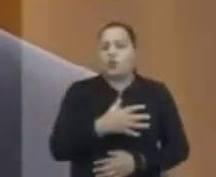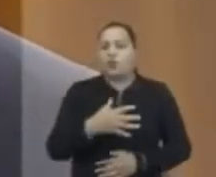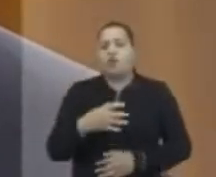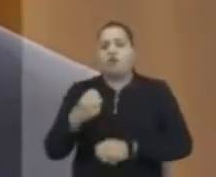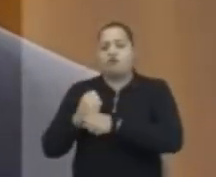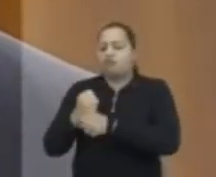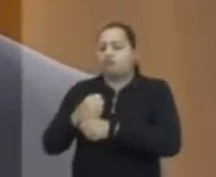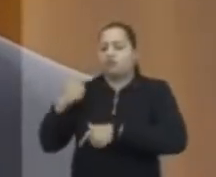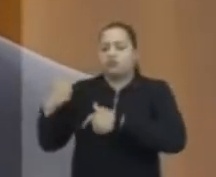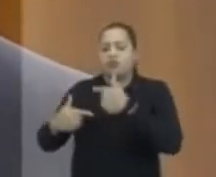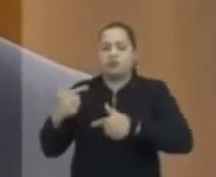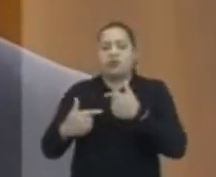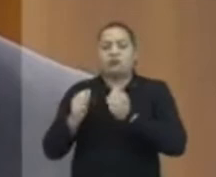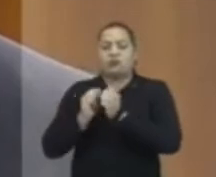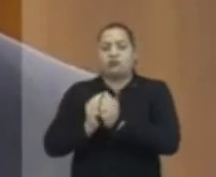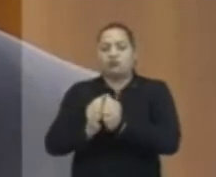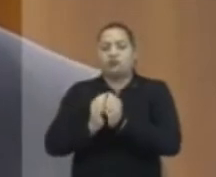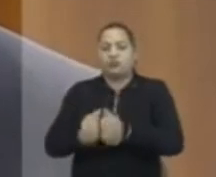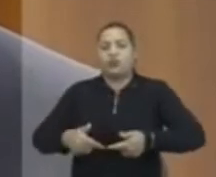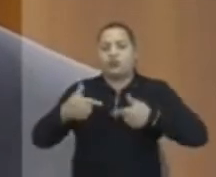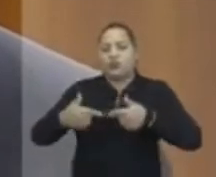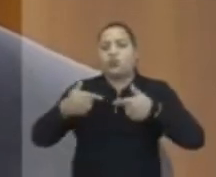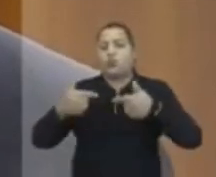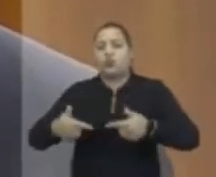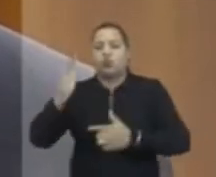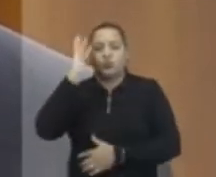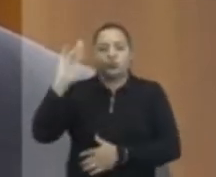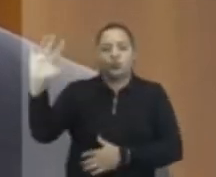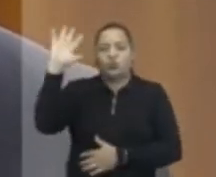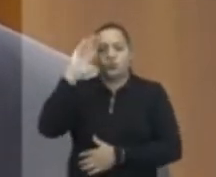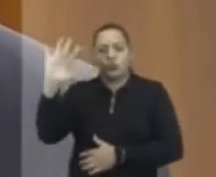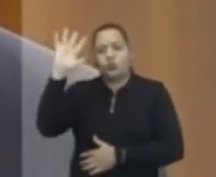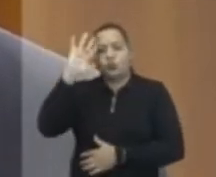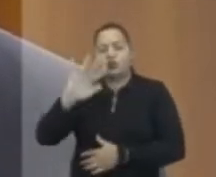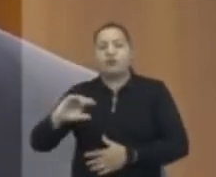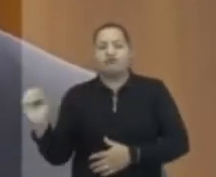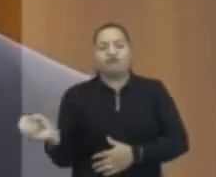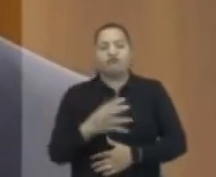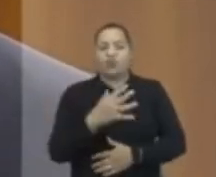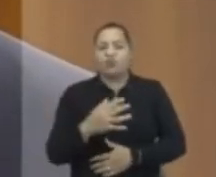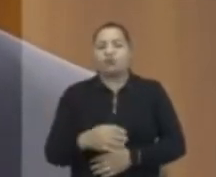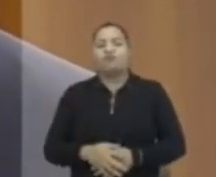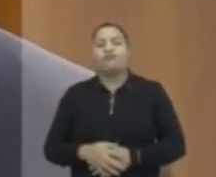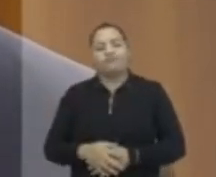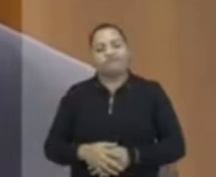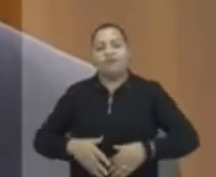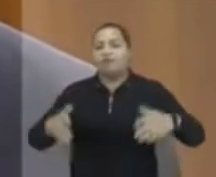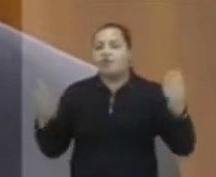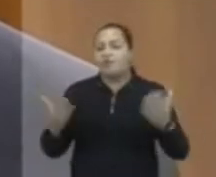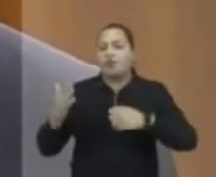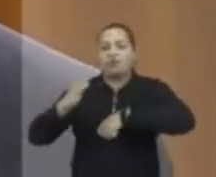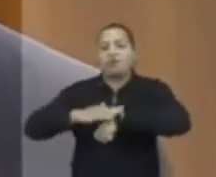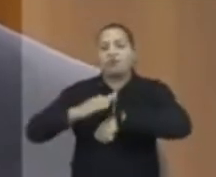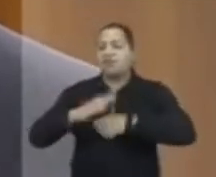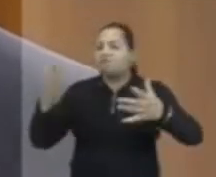anos lutando e sonhando com a sua concepção e a sua execução, é, sem dúvida nenhuma, um momento de